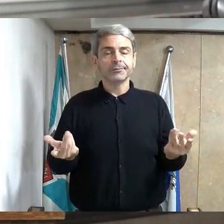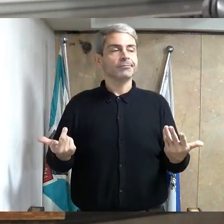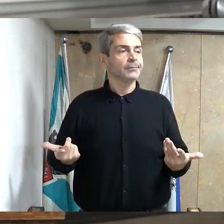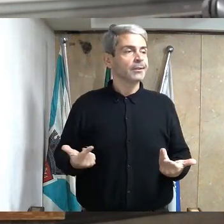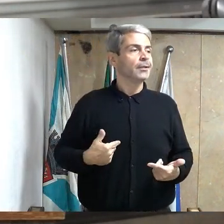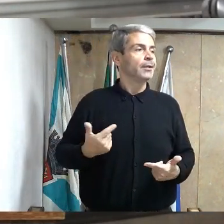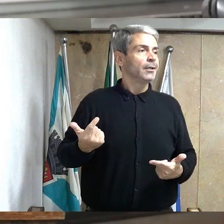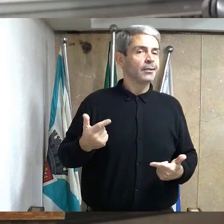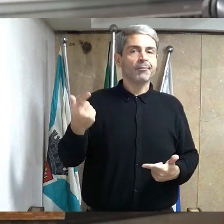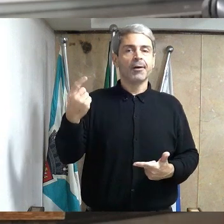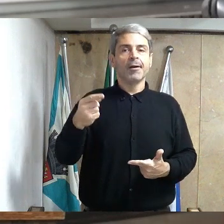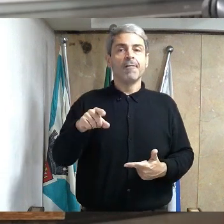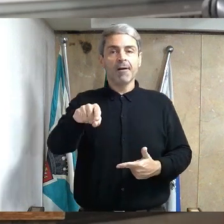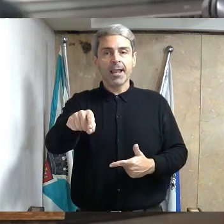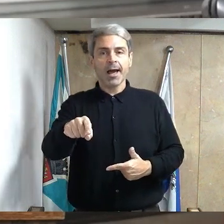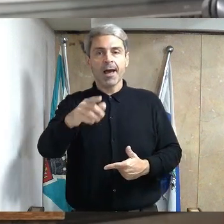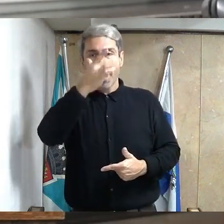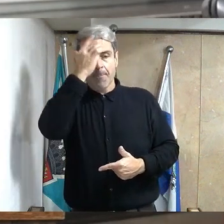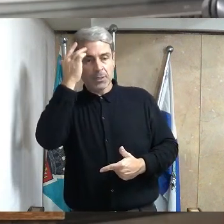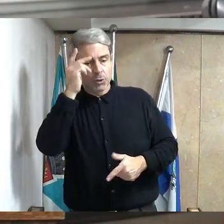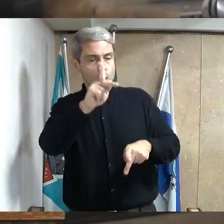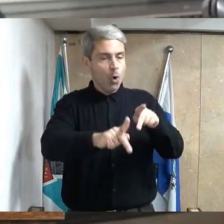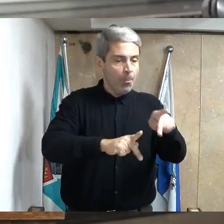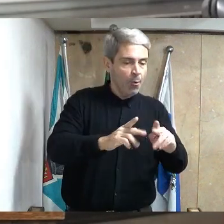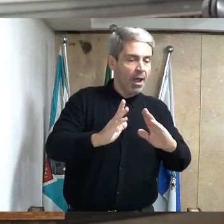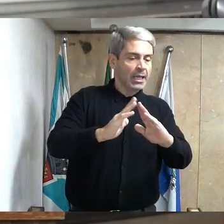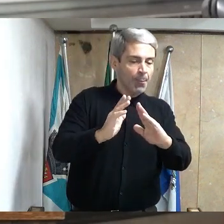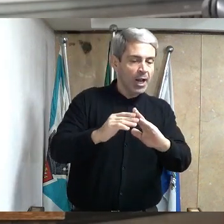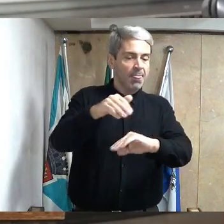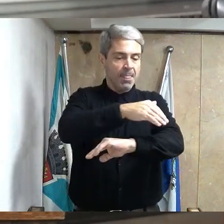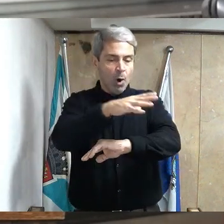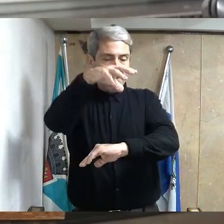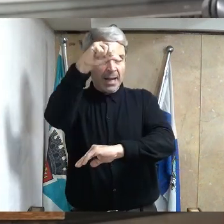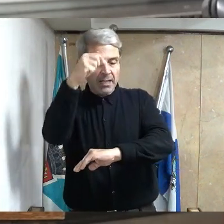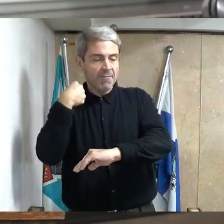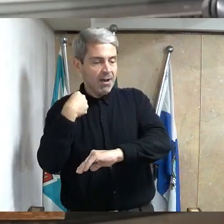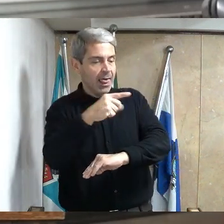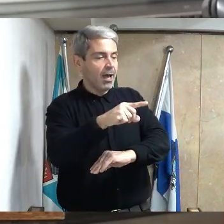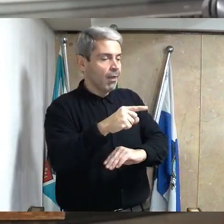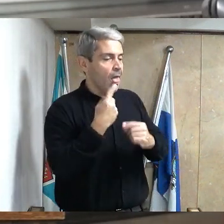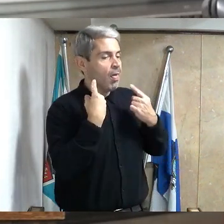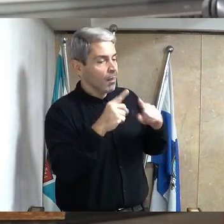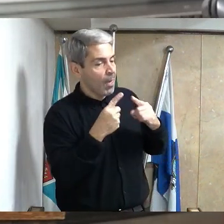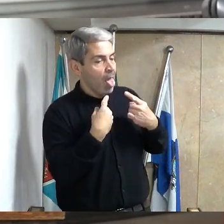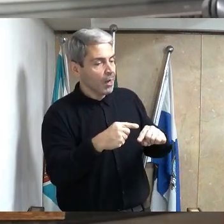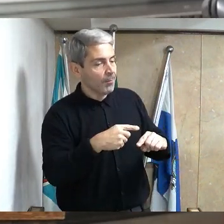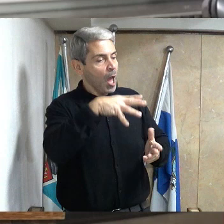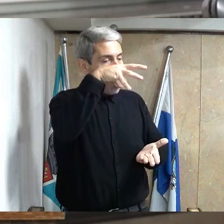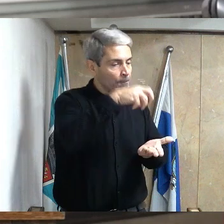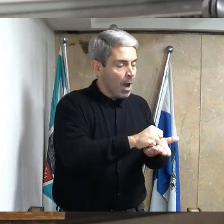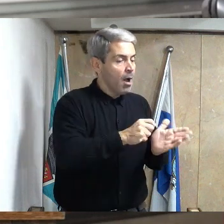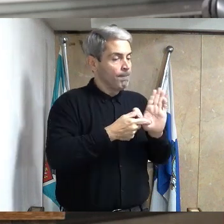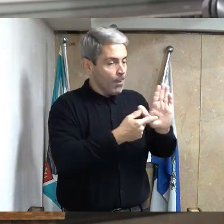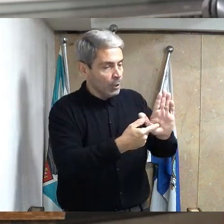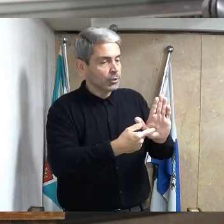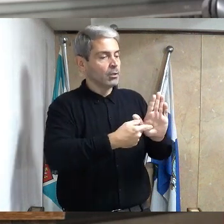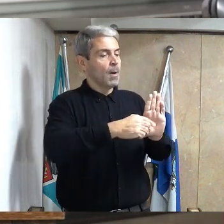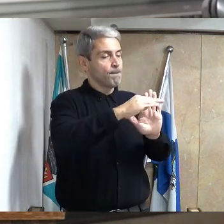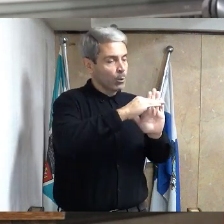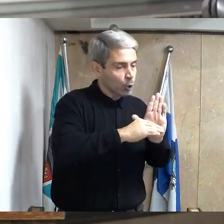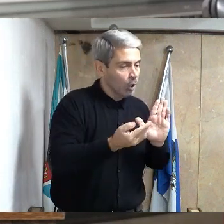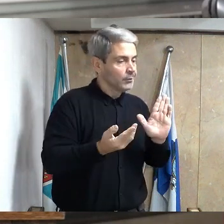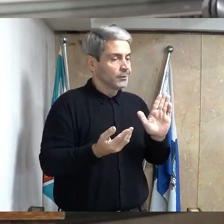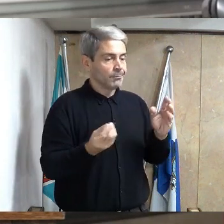bota no Reclame Aqui, bota no Reclame Ali, e eles continuam fazendo, cometendo